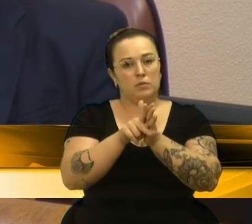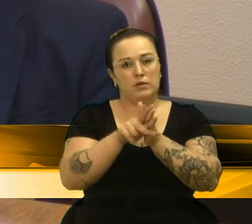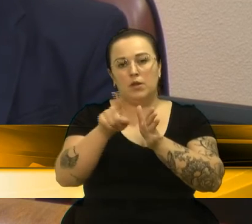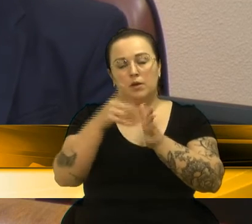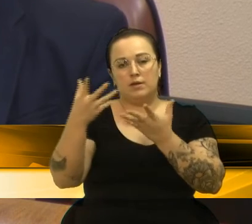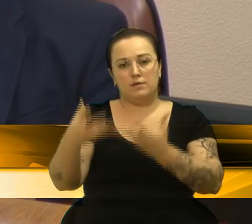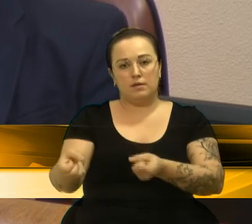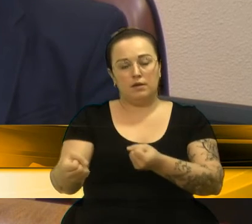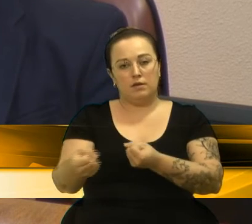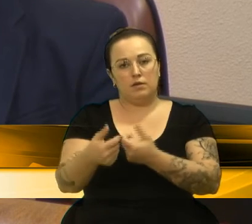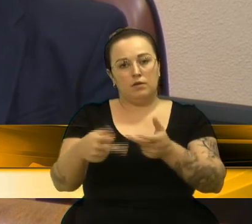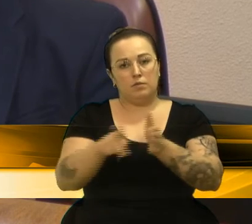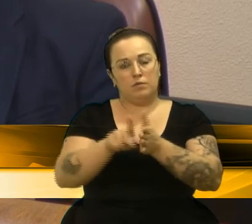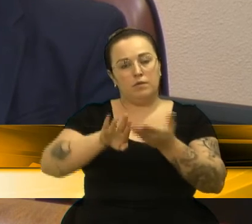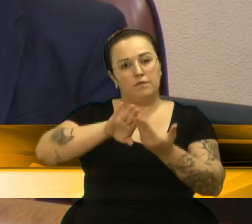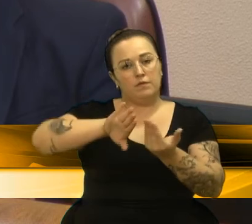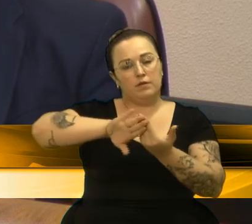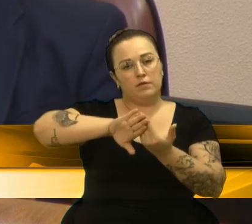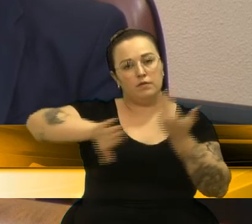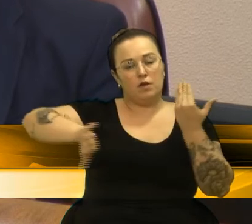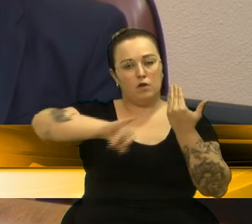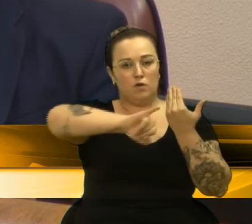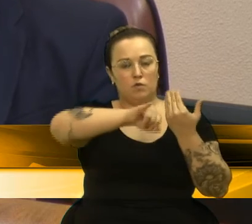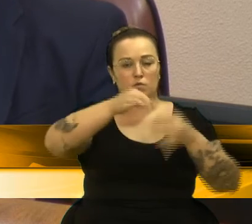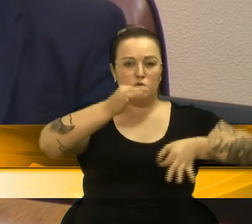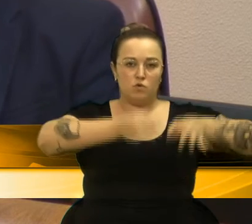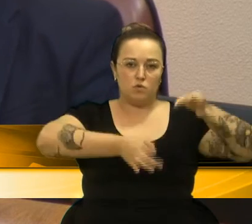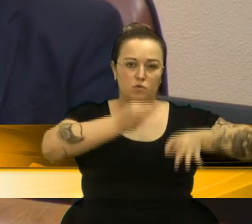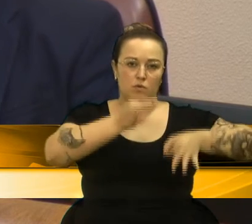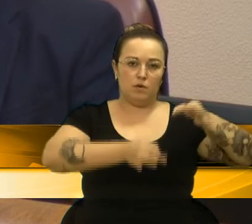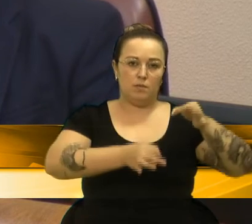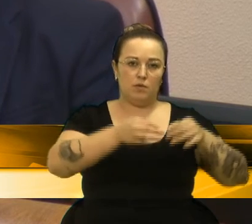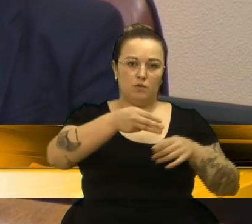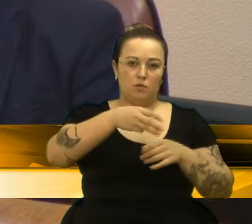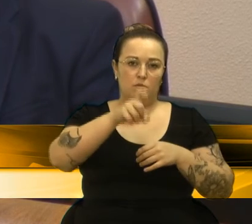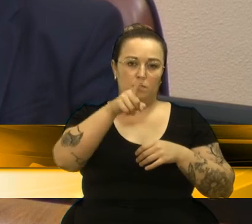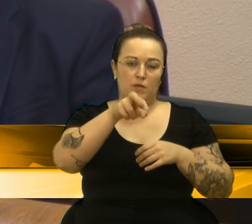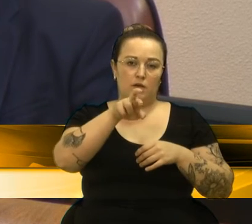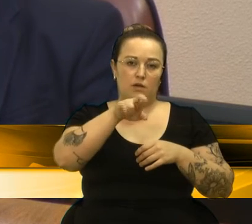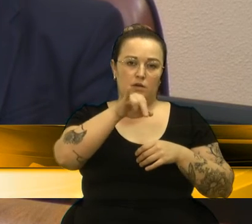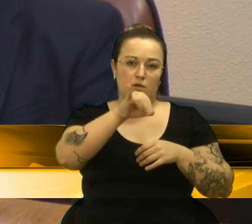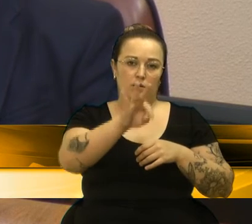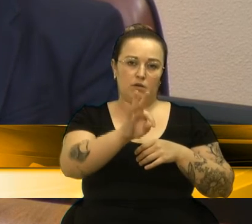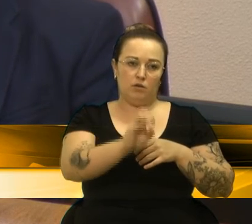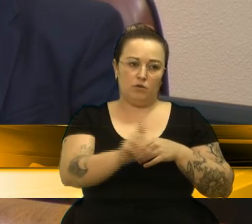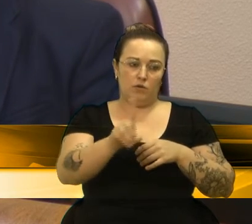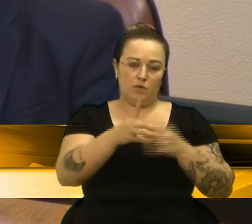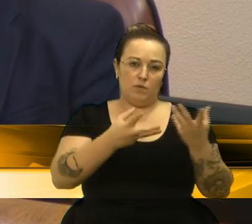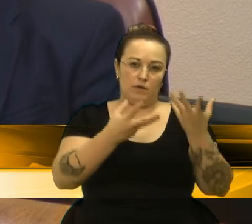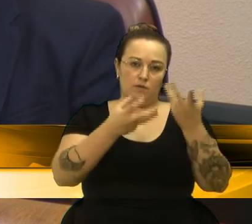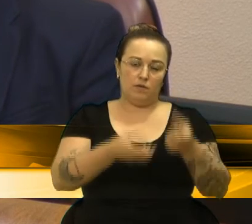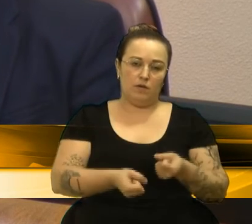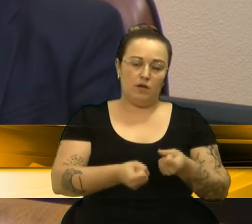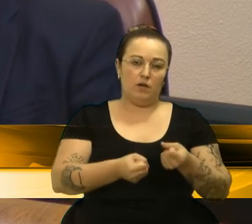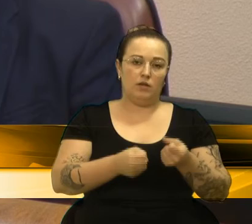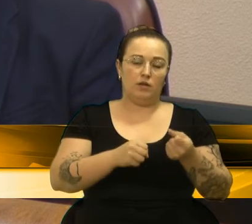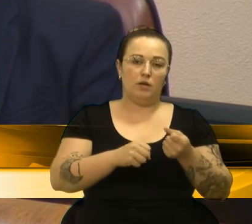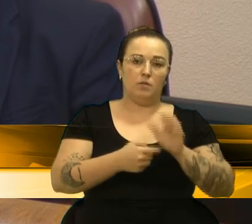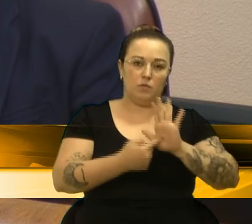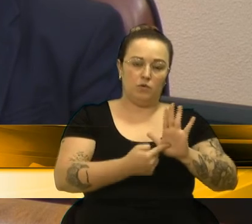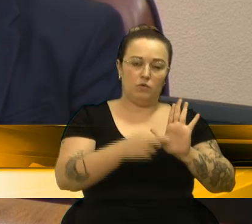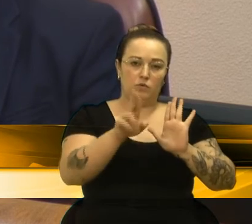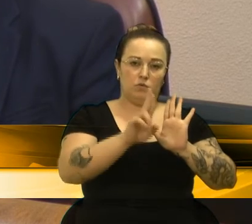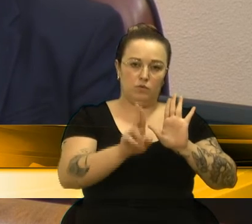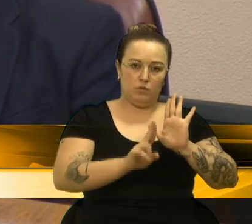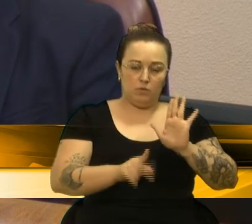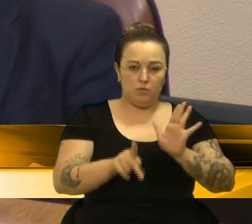por si só para afastar o julgamento do mérito quanto ao referido item, fundado na presente denúncia, o que de imediato já se requer aos nobres edis que compõem esta comissão